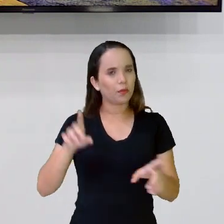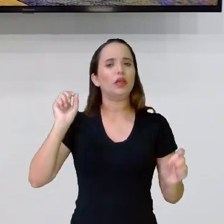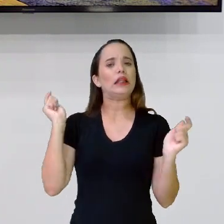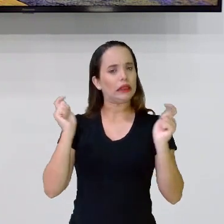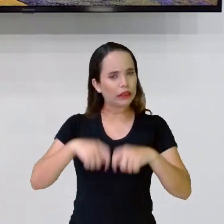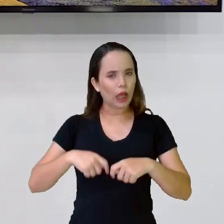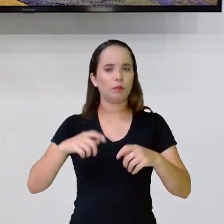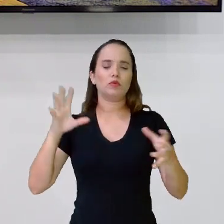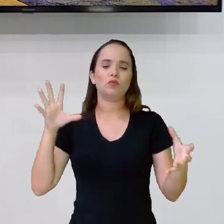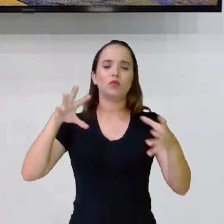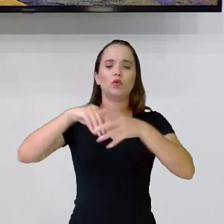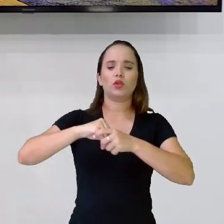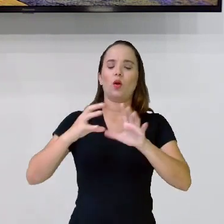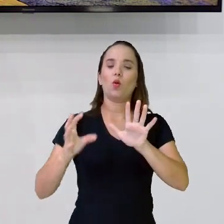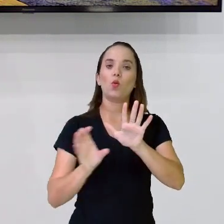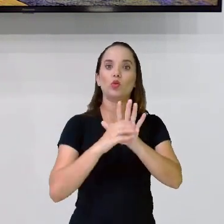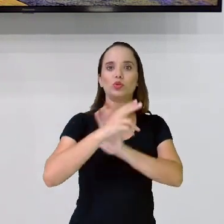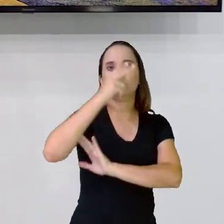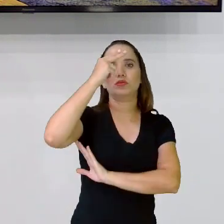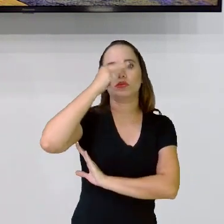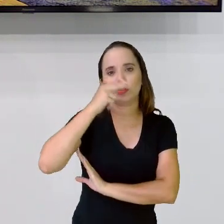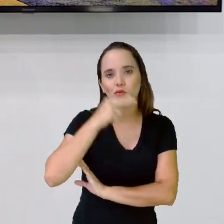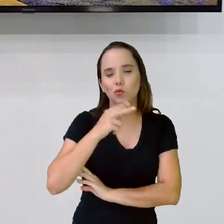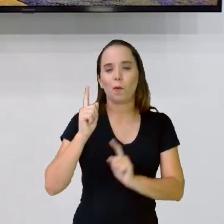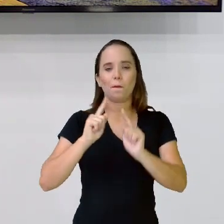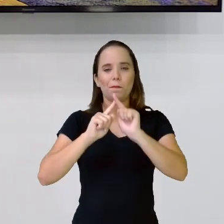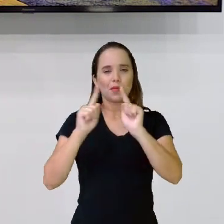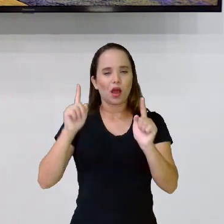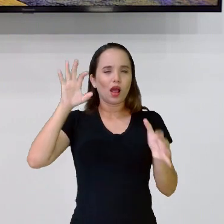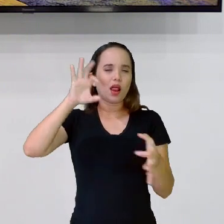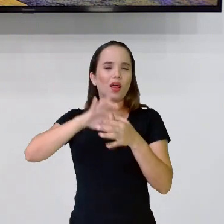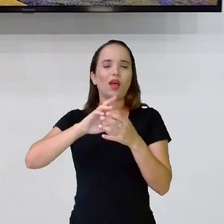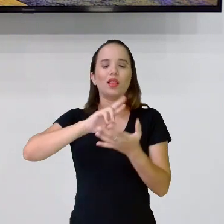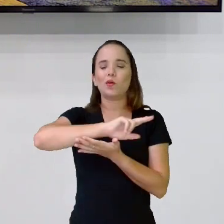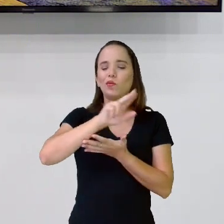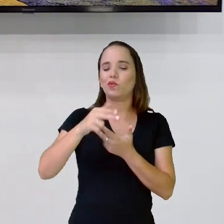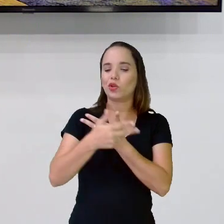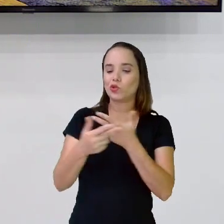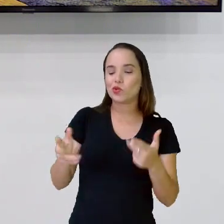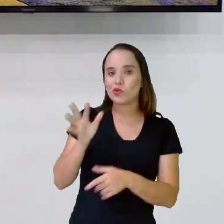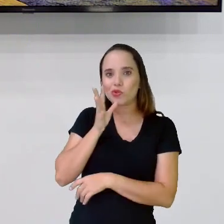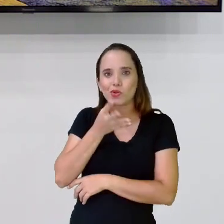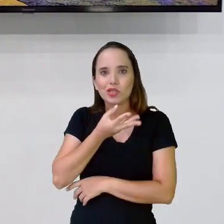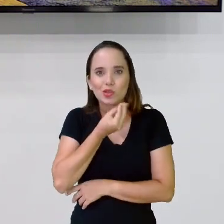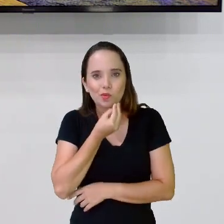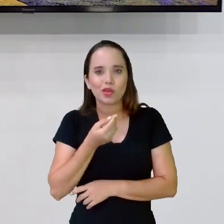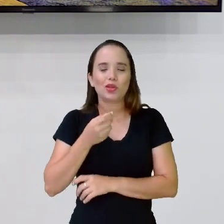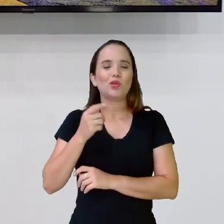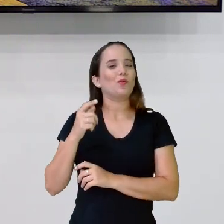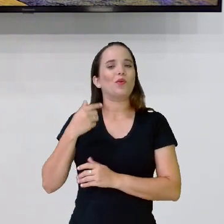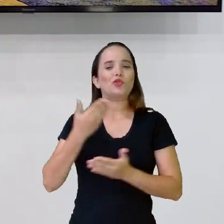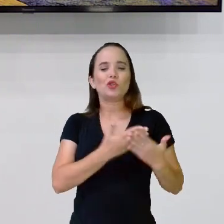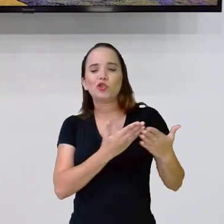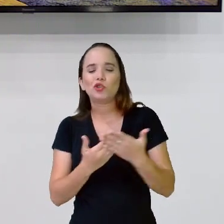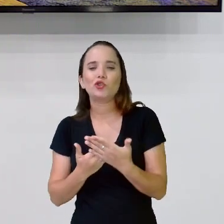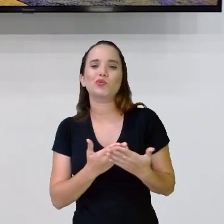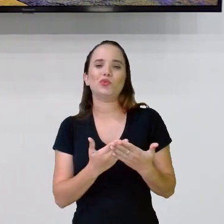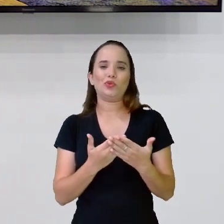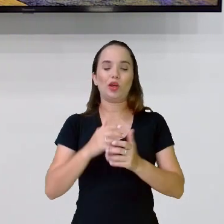mesmo conceito, né? Só que relacionado aí a uma série de conhecimentos que a gente possa trabalhar para que a gente